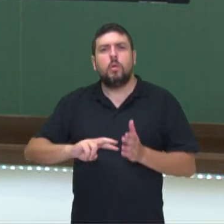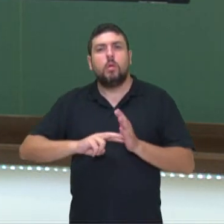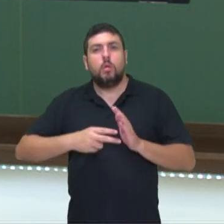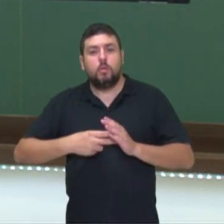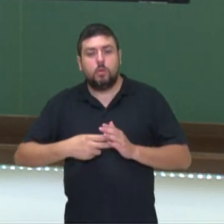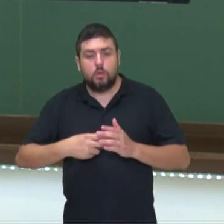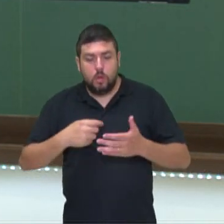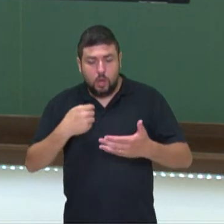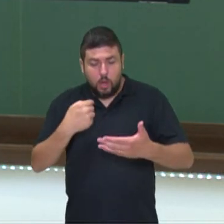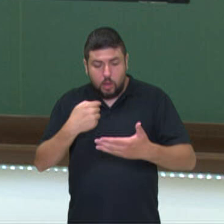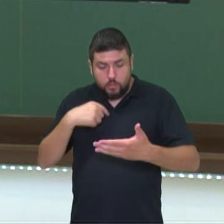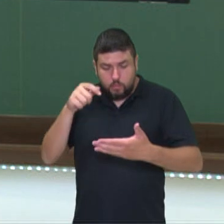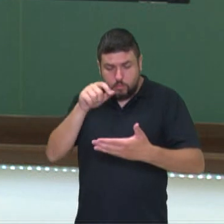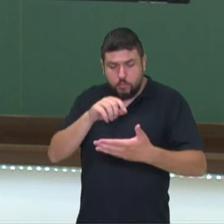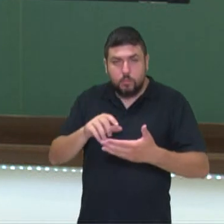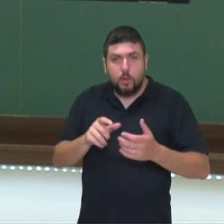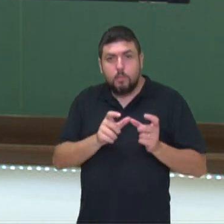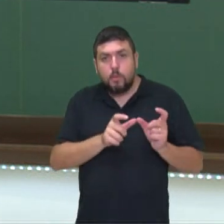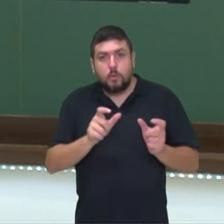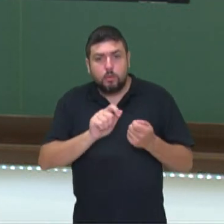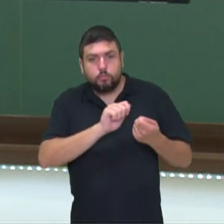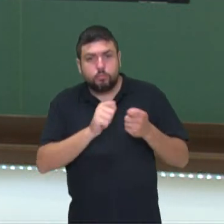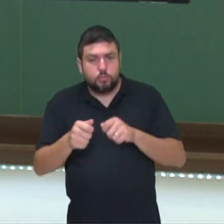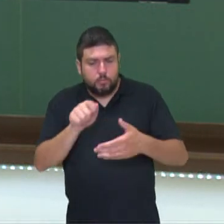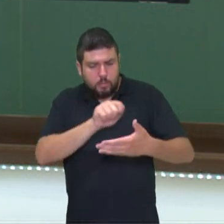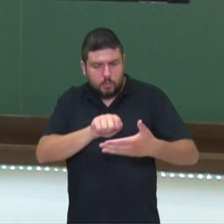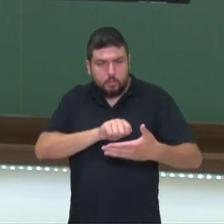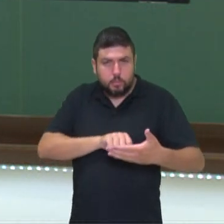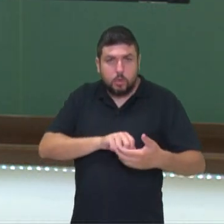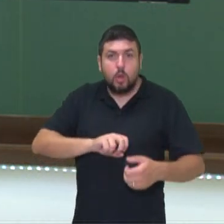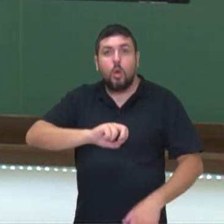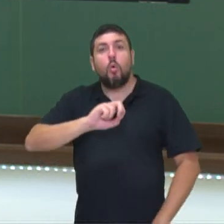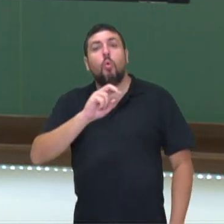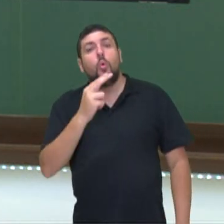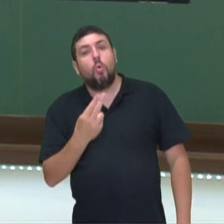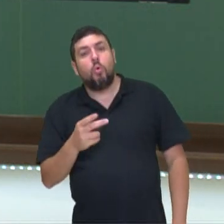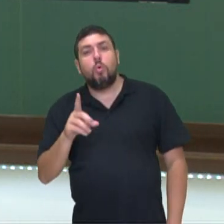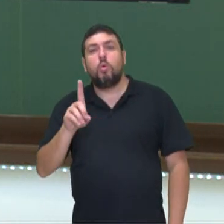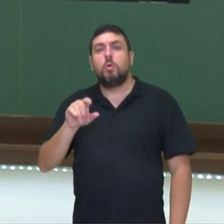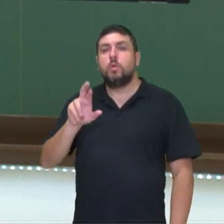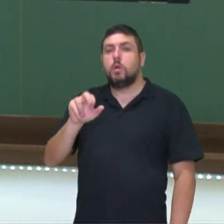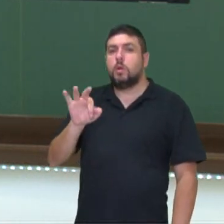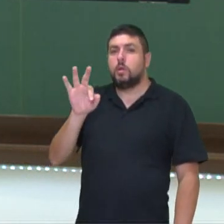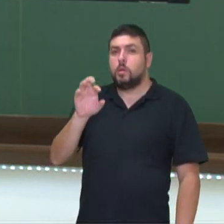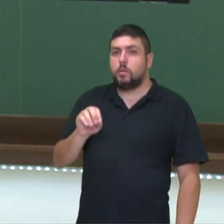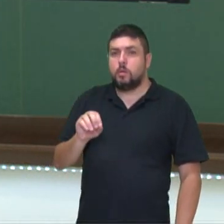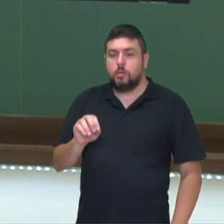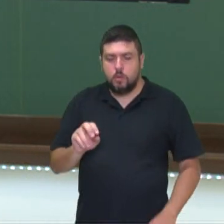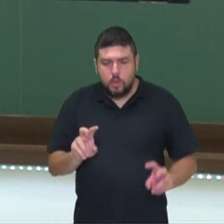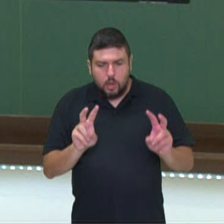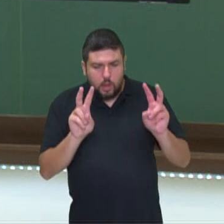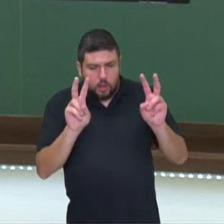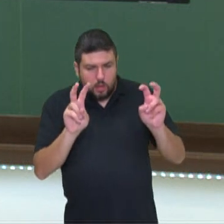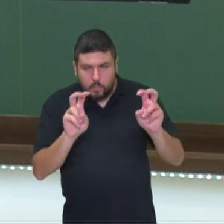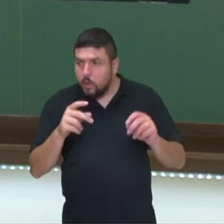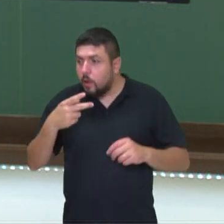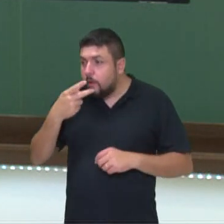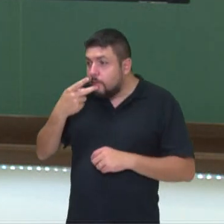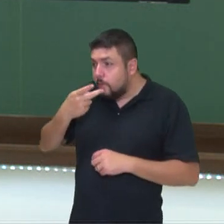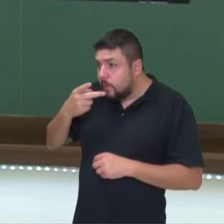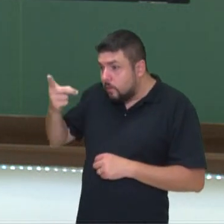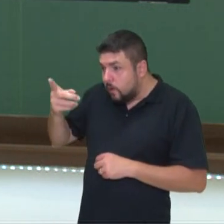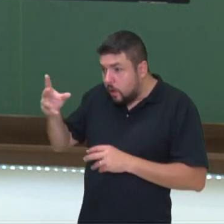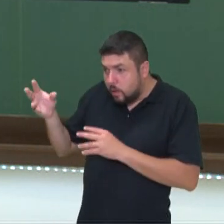mesmo as suas palavras ou então através de um discurso direto, colocando entre aspas a